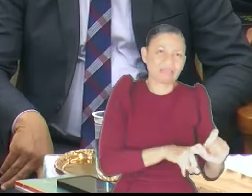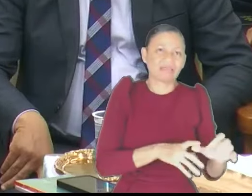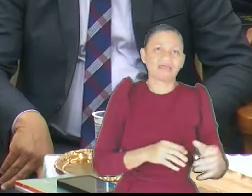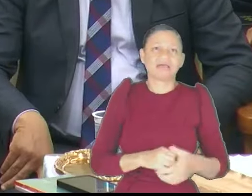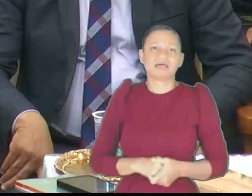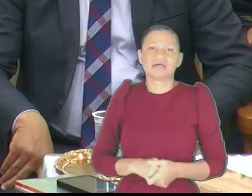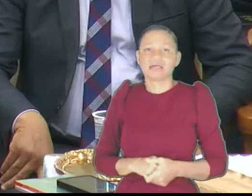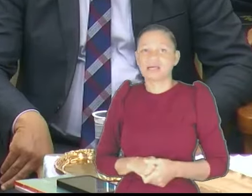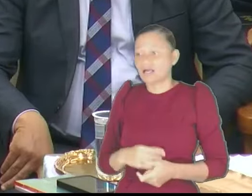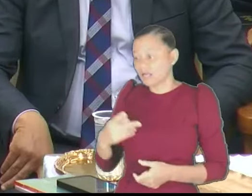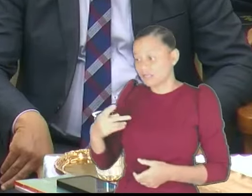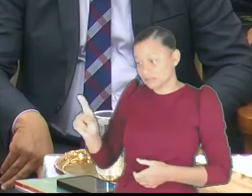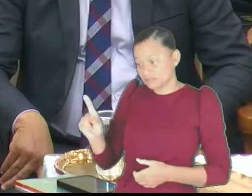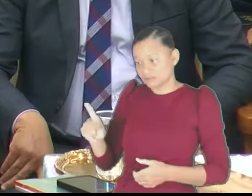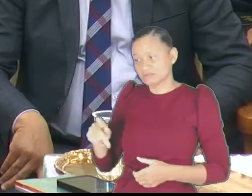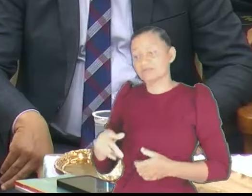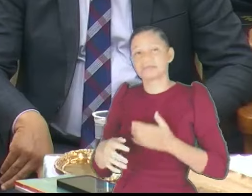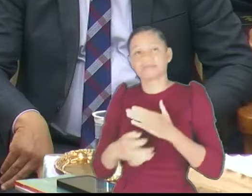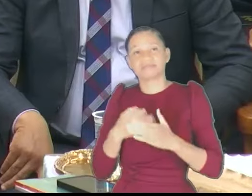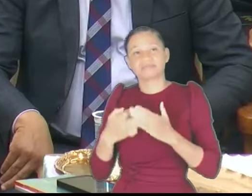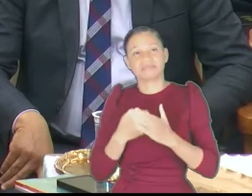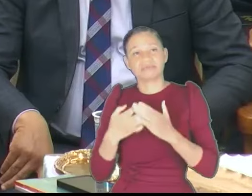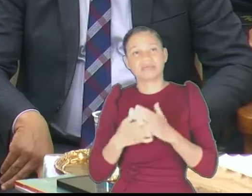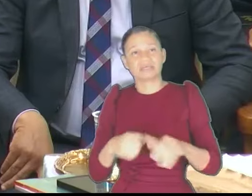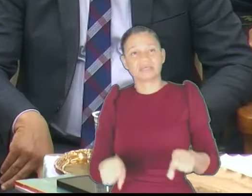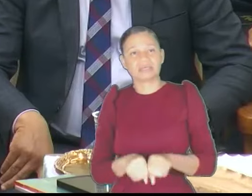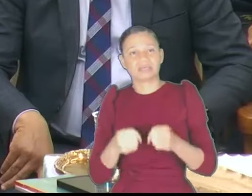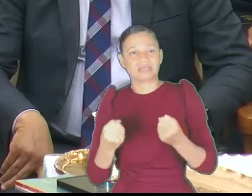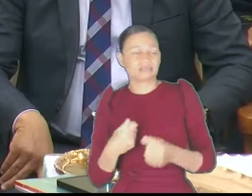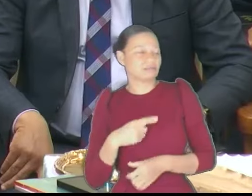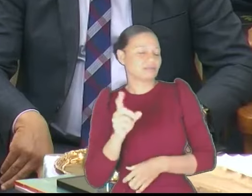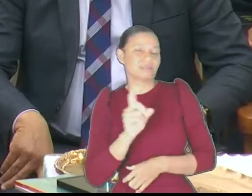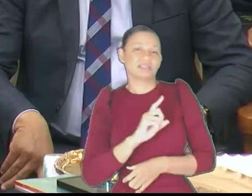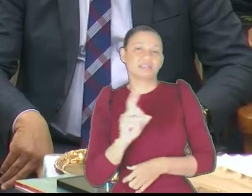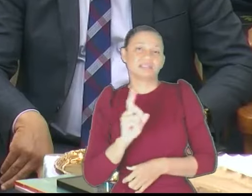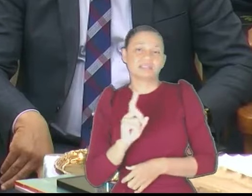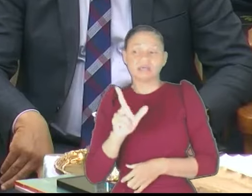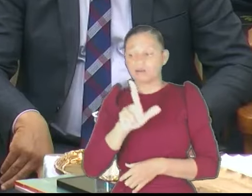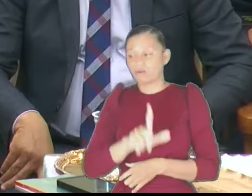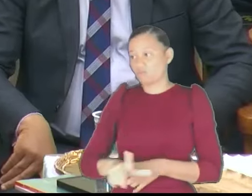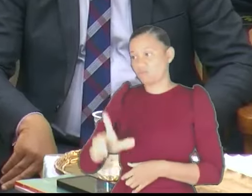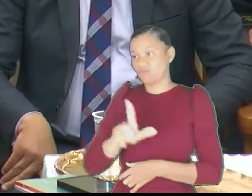viu? Quebra. Pastor, o senhor está desejando? Não, estou falando da lógica.